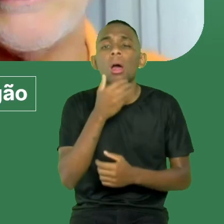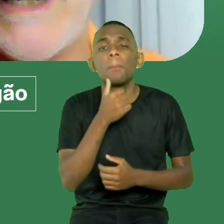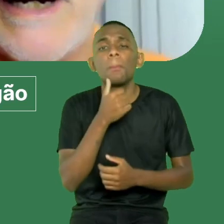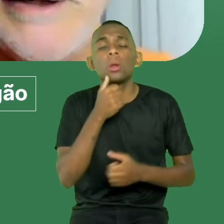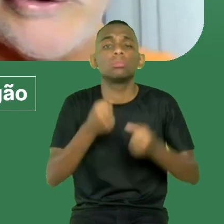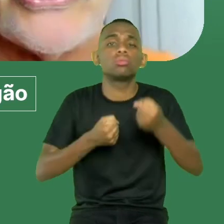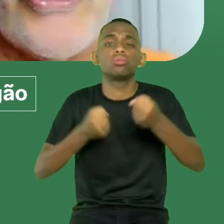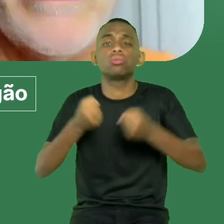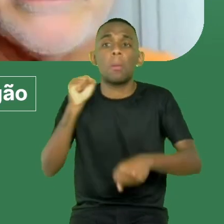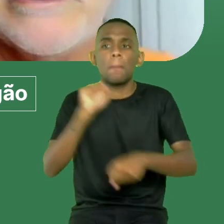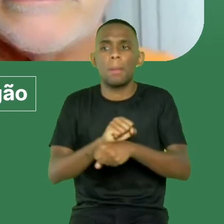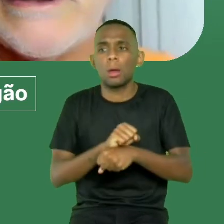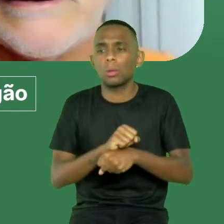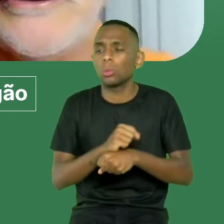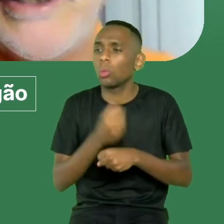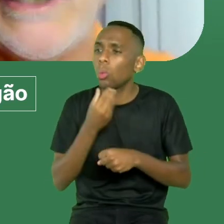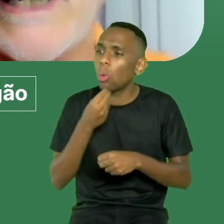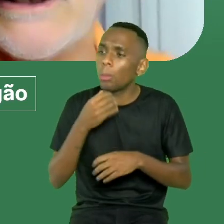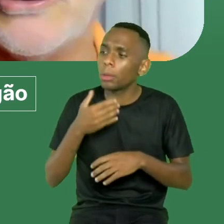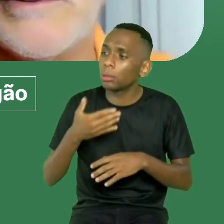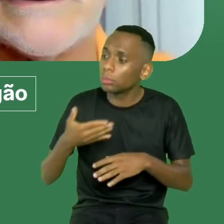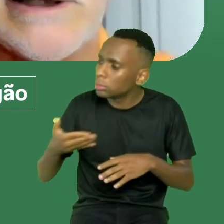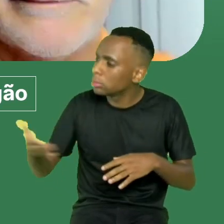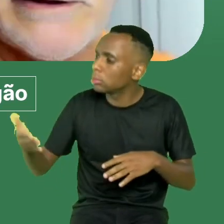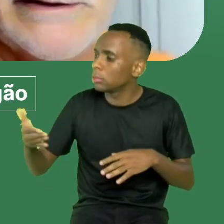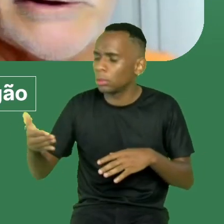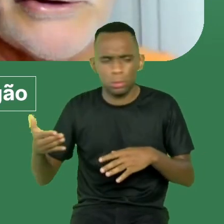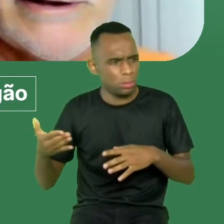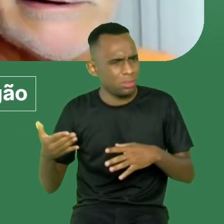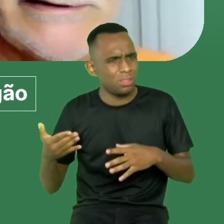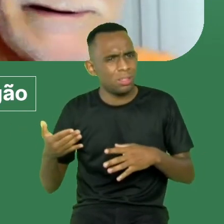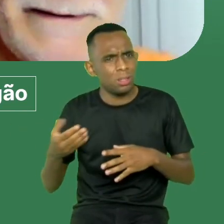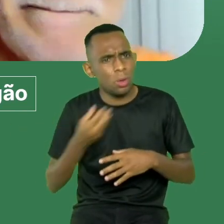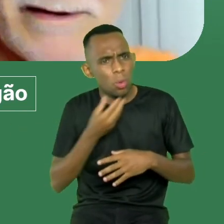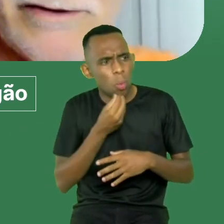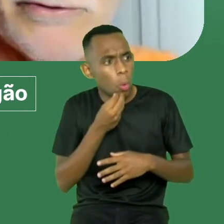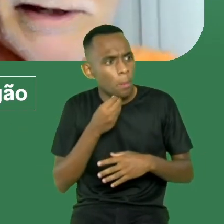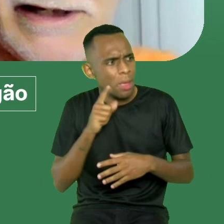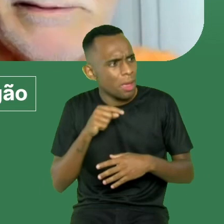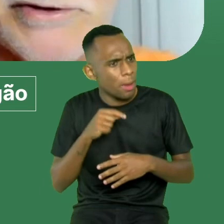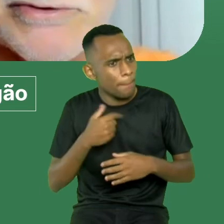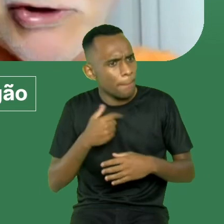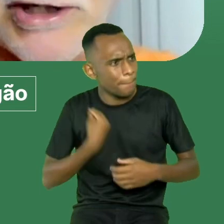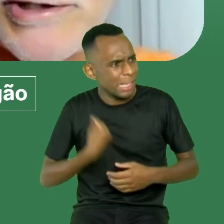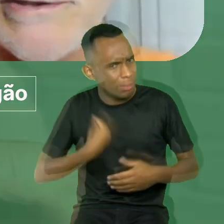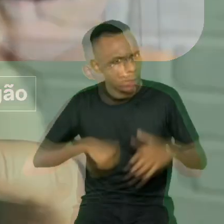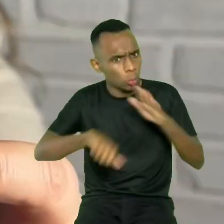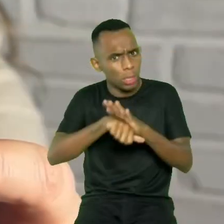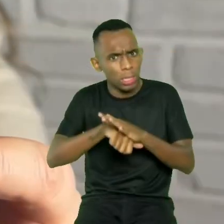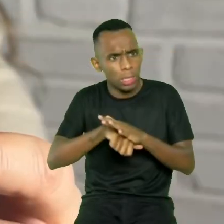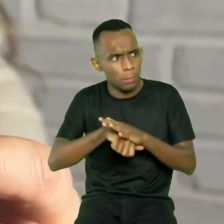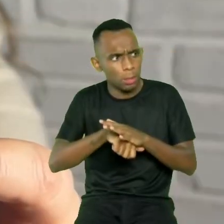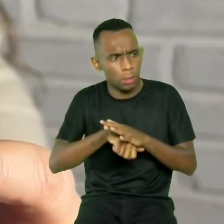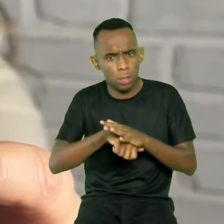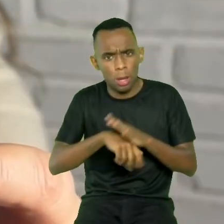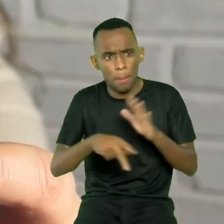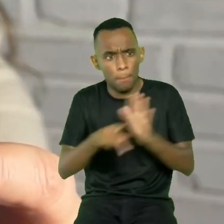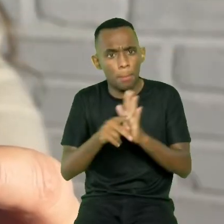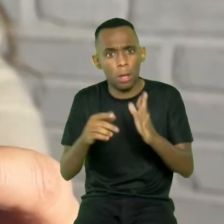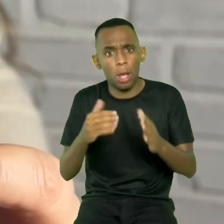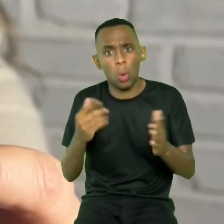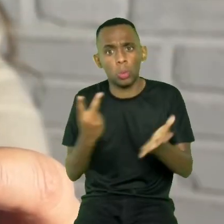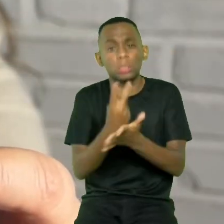para ajudar e descobre que ele está sendo enredado numa trama criminosa, em um crime de morte,